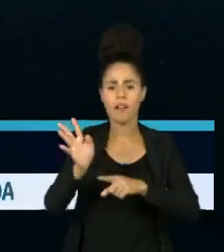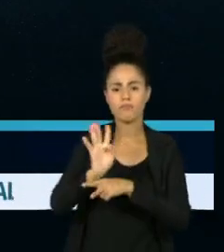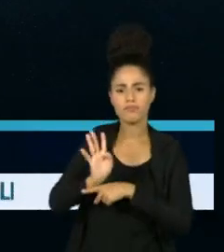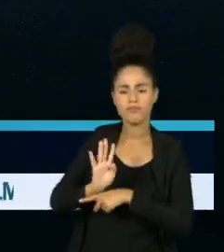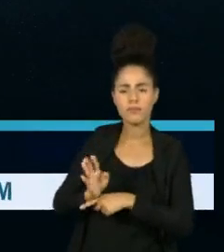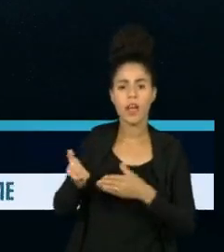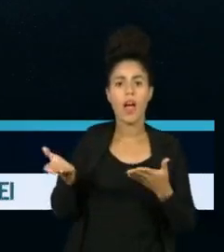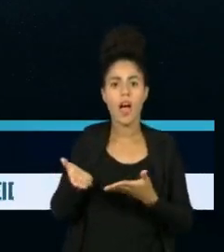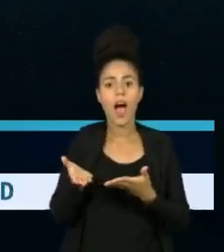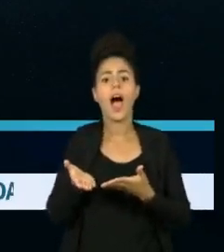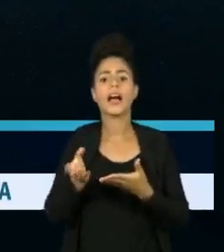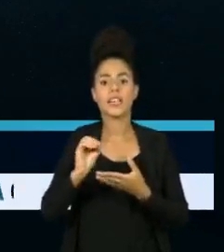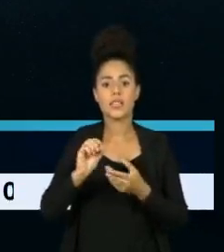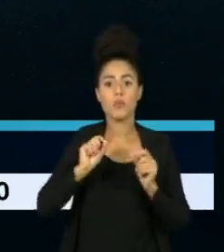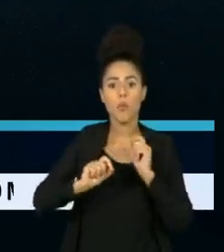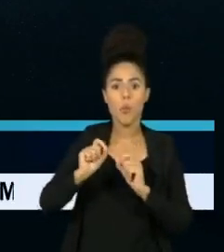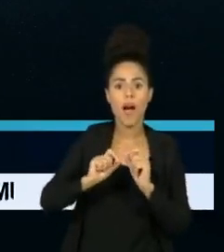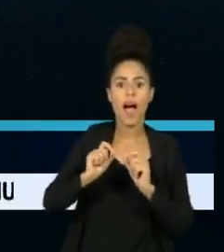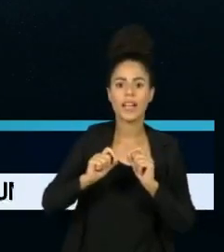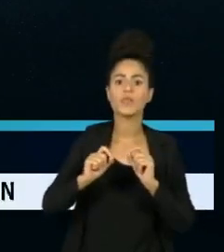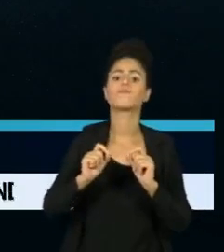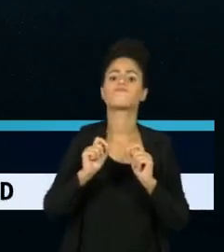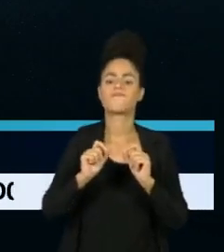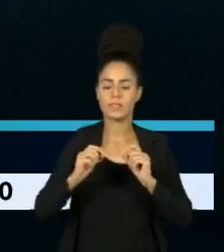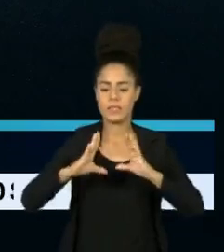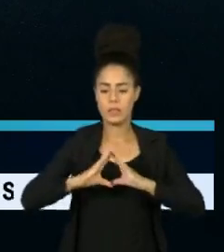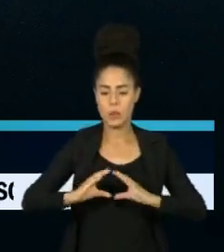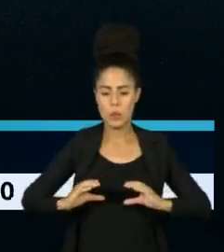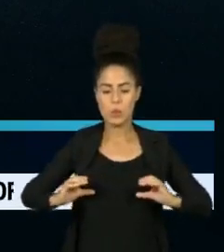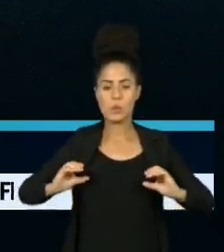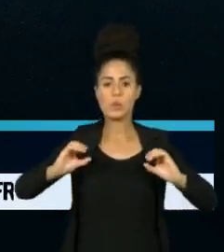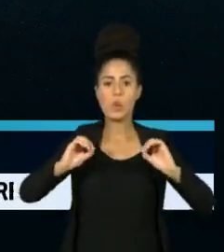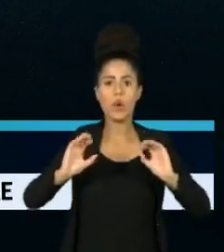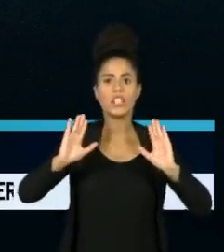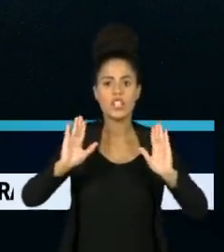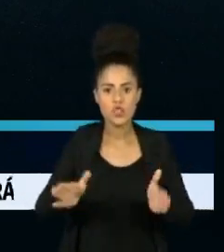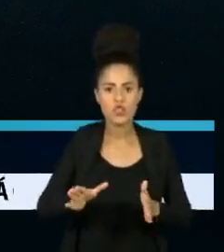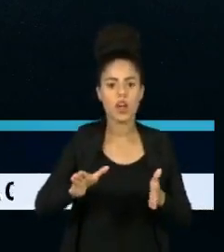eles devem embarcar para o Brasil em aviões da FAB, que já foram mobilizados para o resgate.